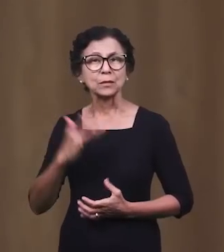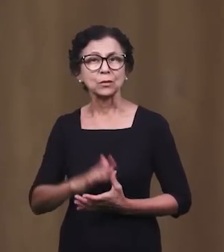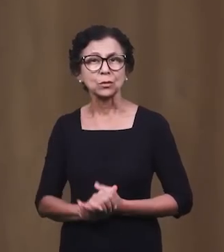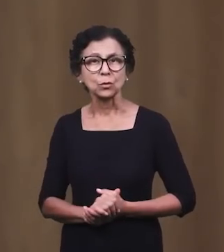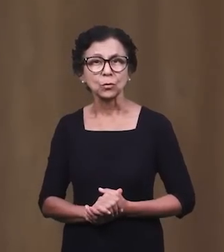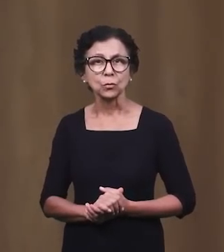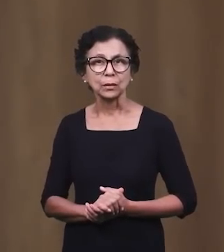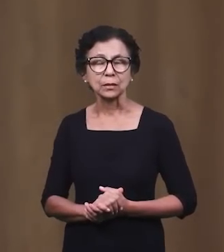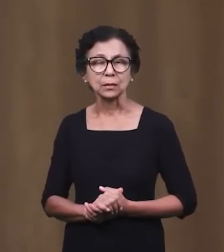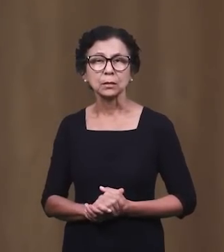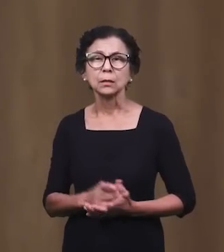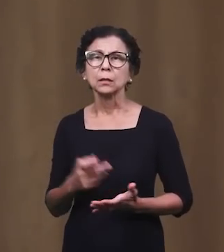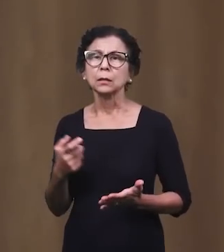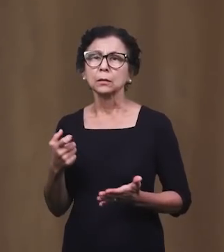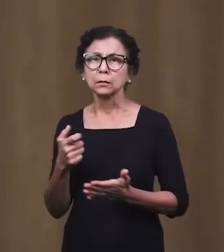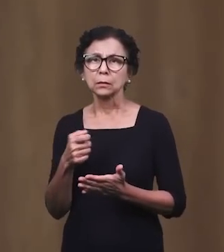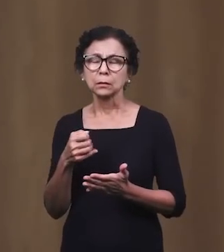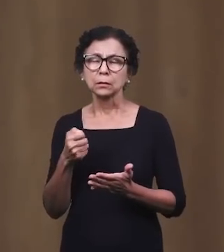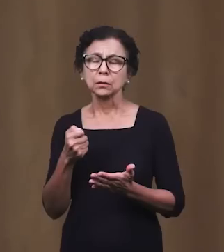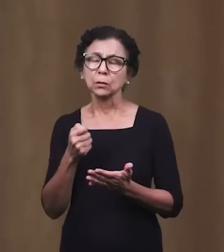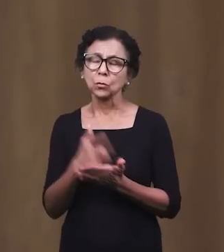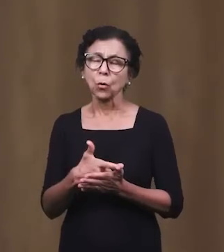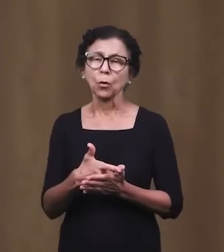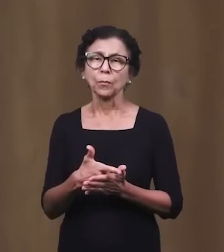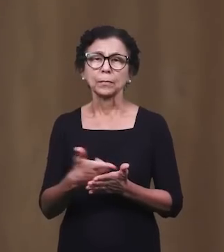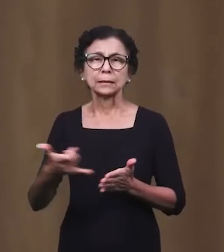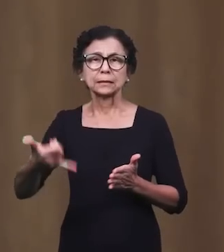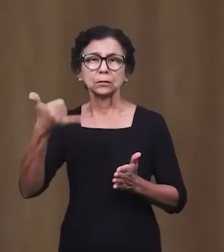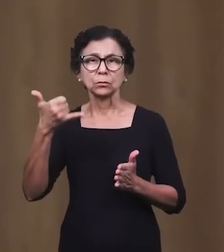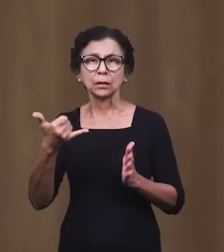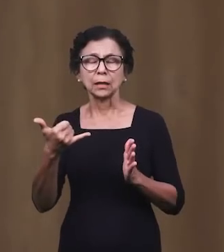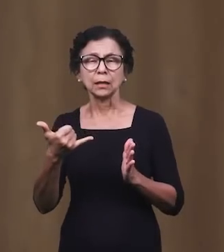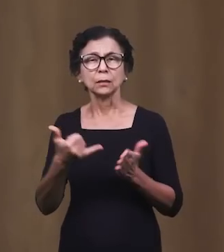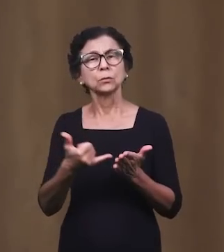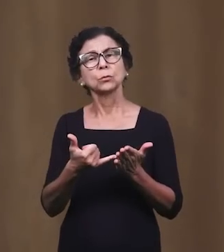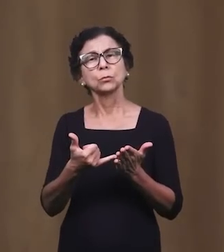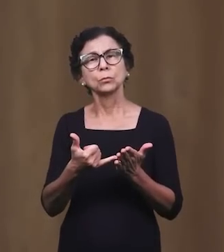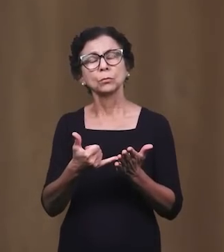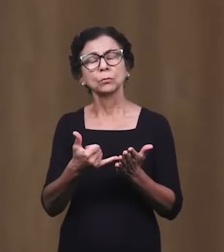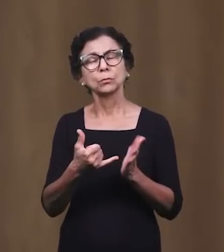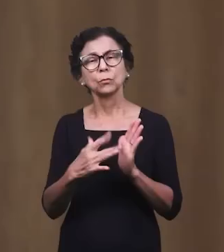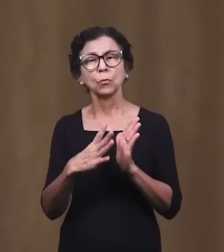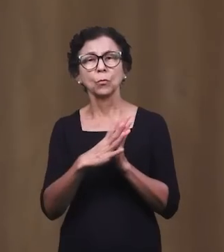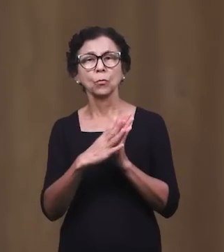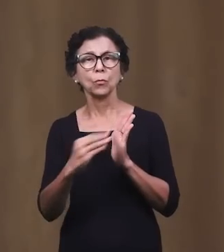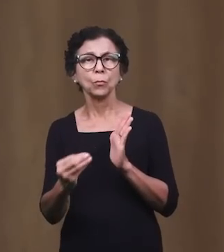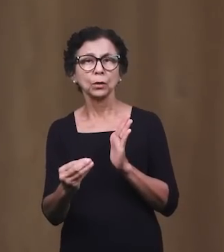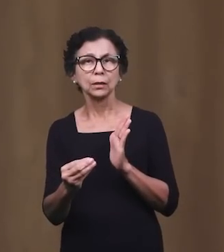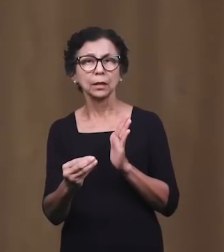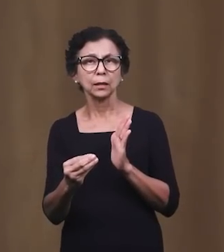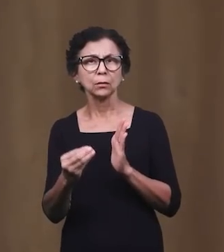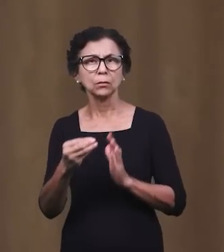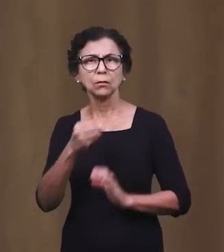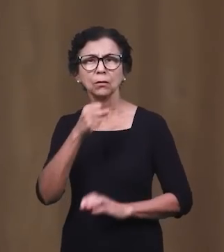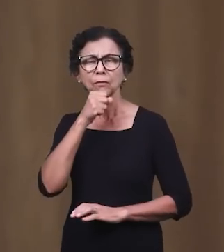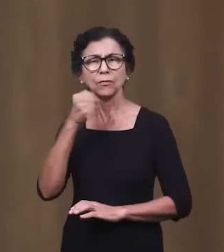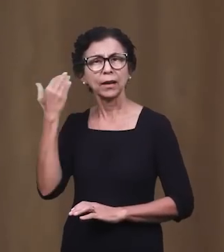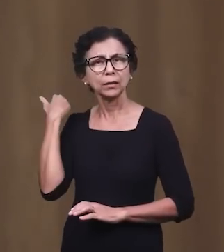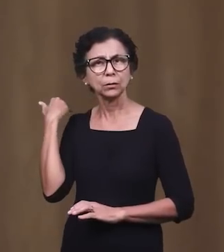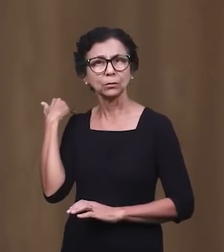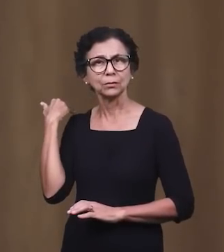economizar, e é bom, tão bom quanto, ou a diferença é muito pequena. Então, esse super estímulo do mercado